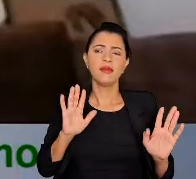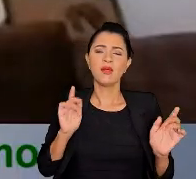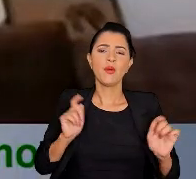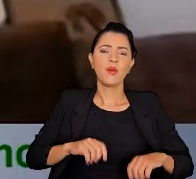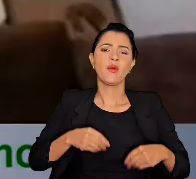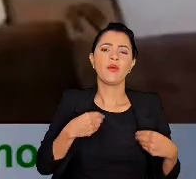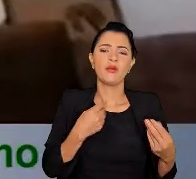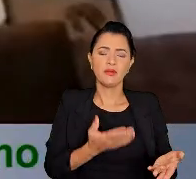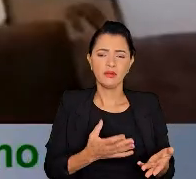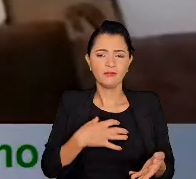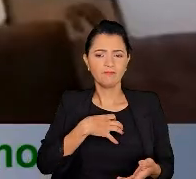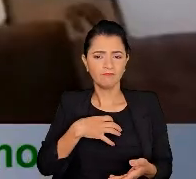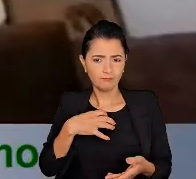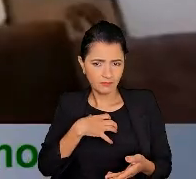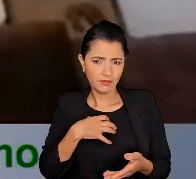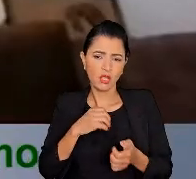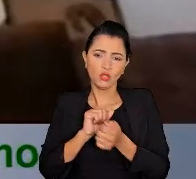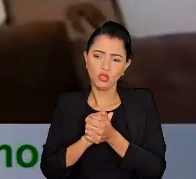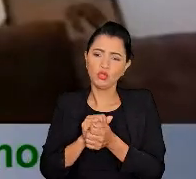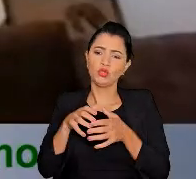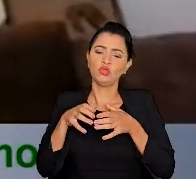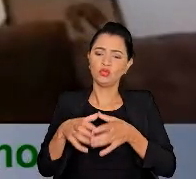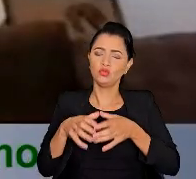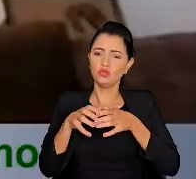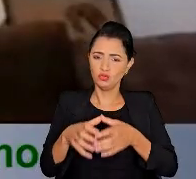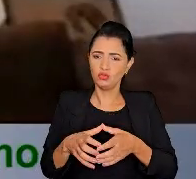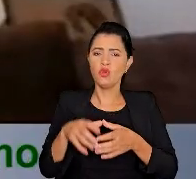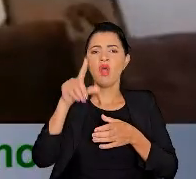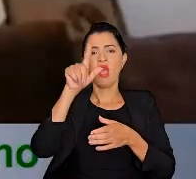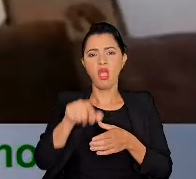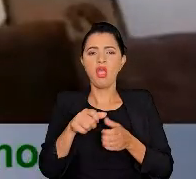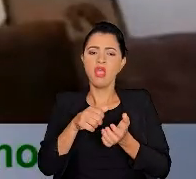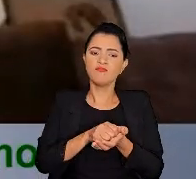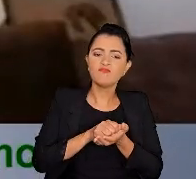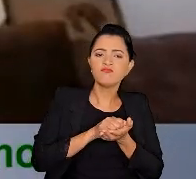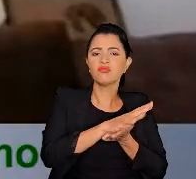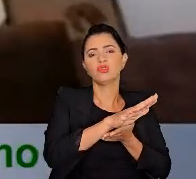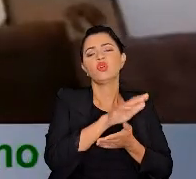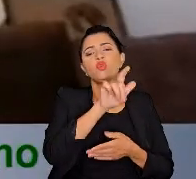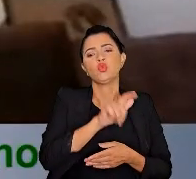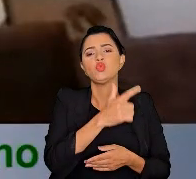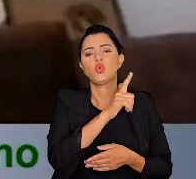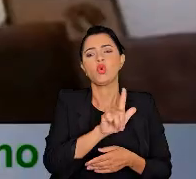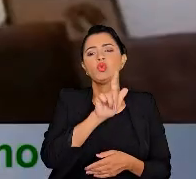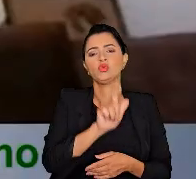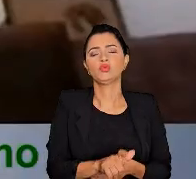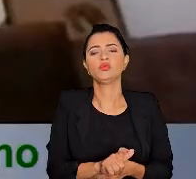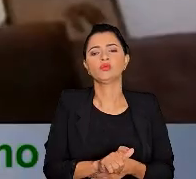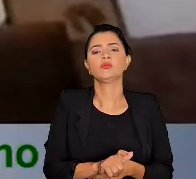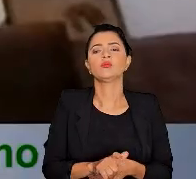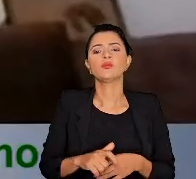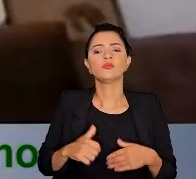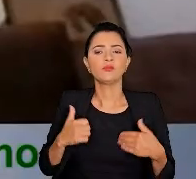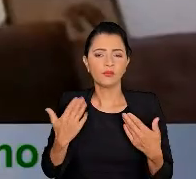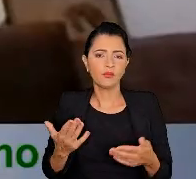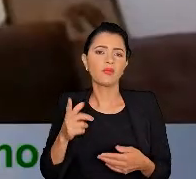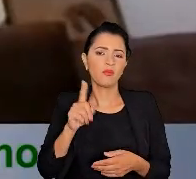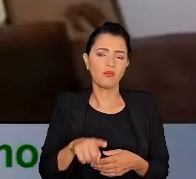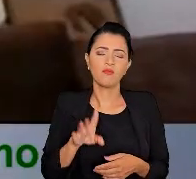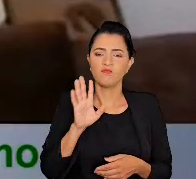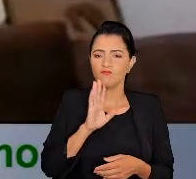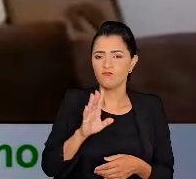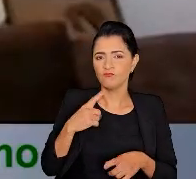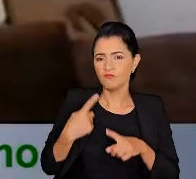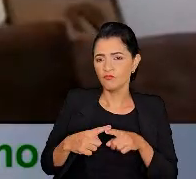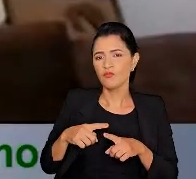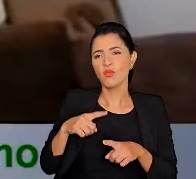possibilitando estar entre nós. Na verdade, é uma expulsão continuada do outro. E aí, isso é muito interessante, porque quando